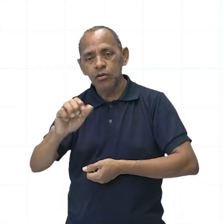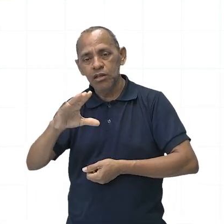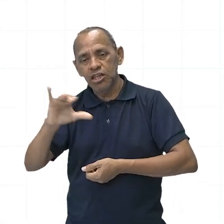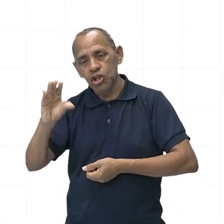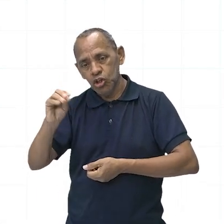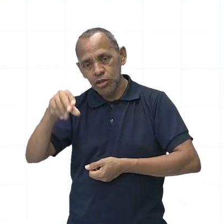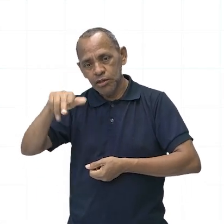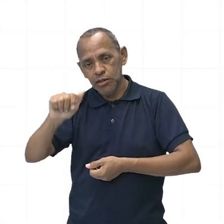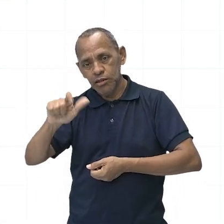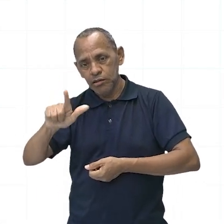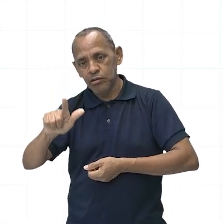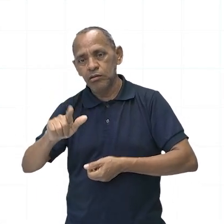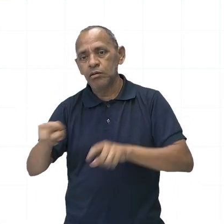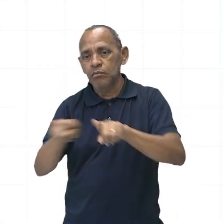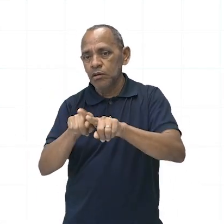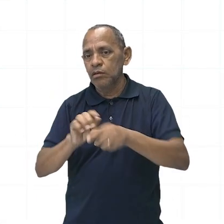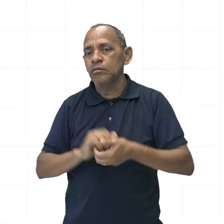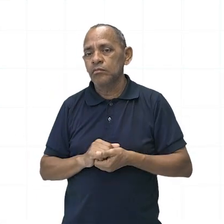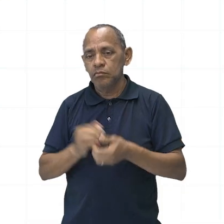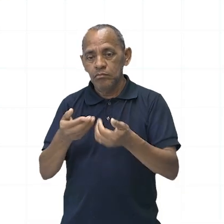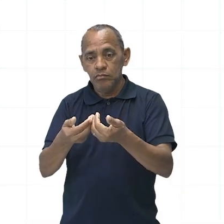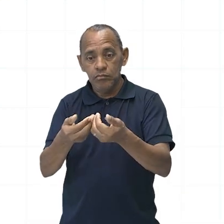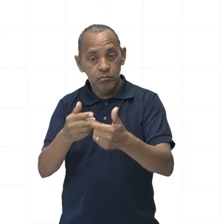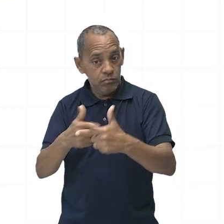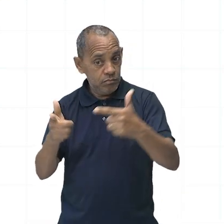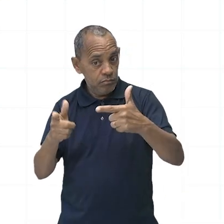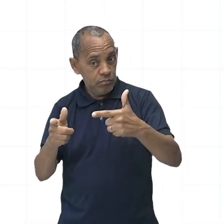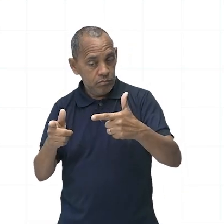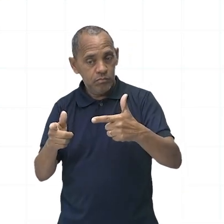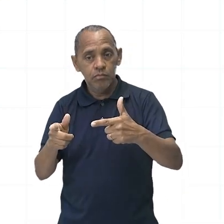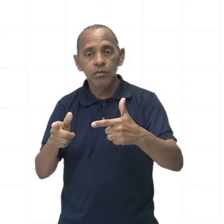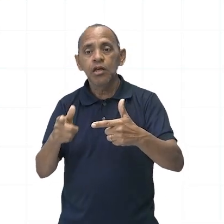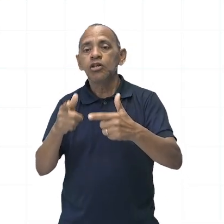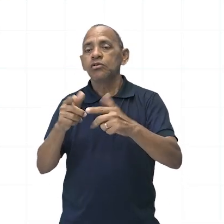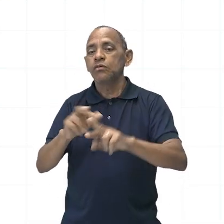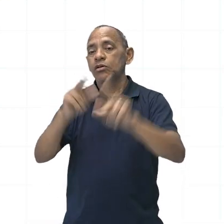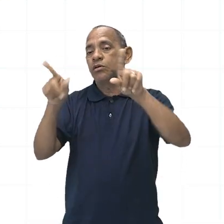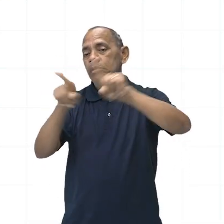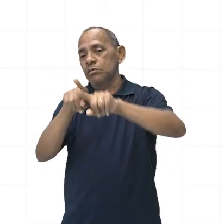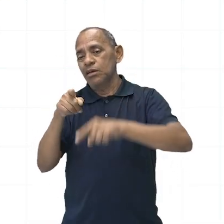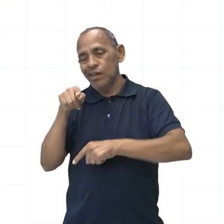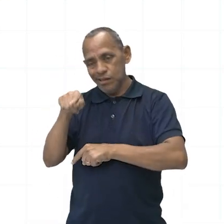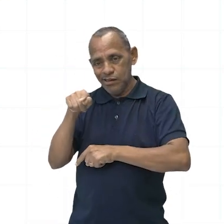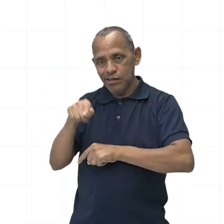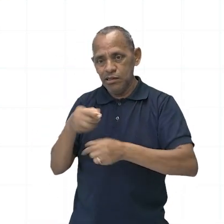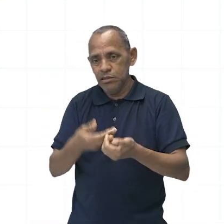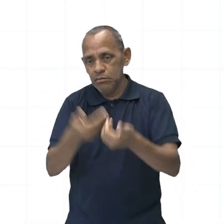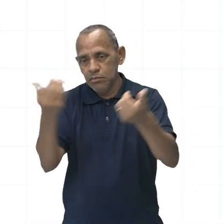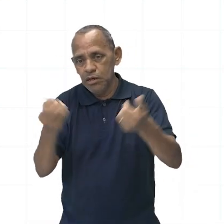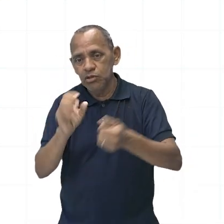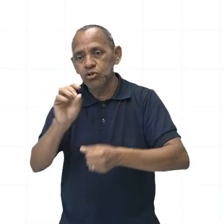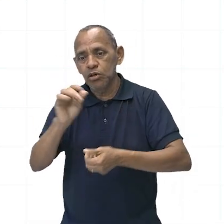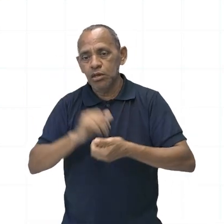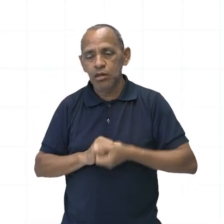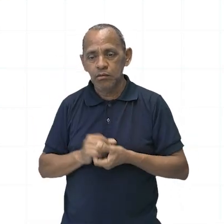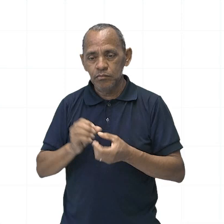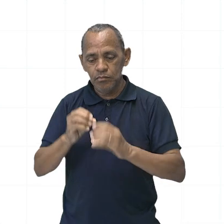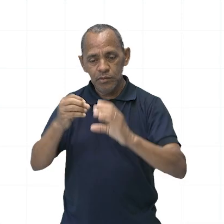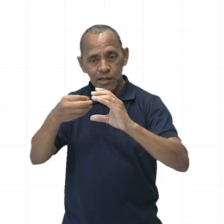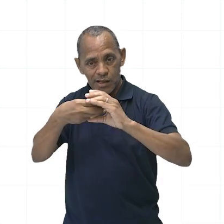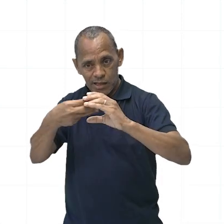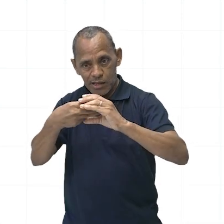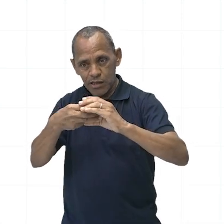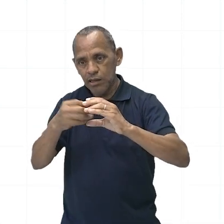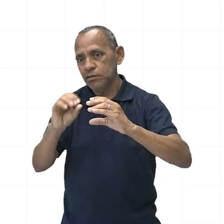Então, semelhantemente à mitose, que é um outro processo de divisão celular, aqui separa as cromátides irmãs. Então, verifica-se